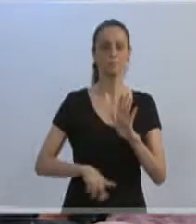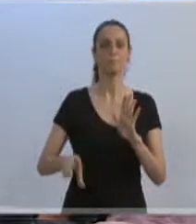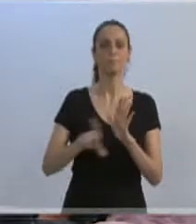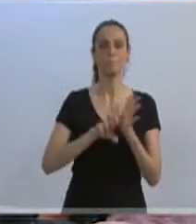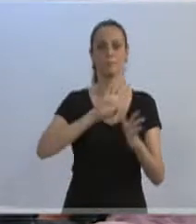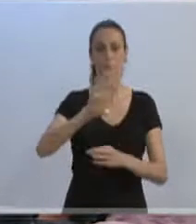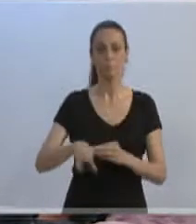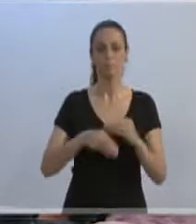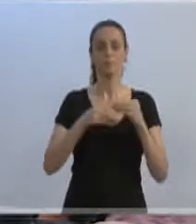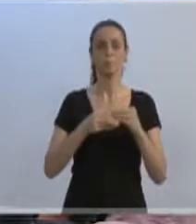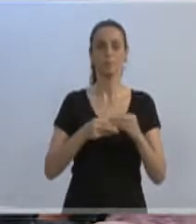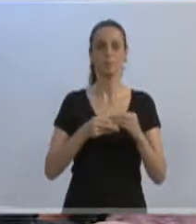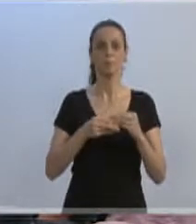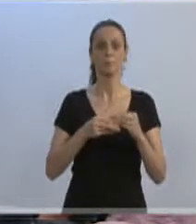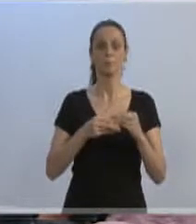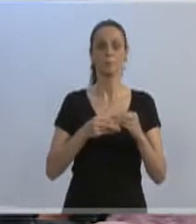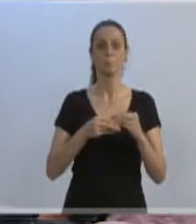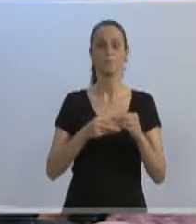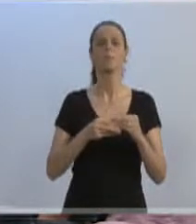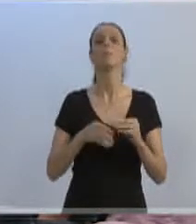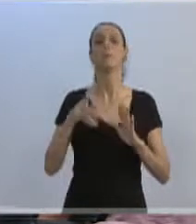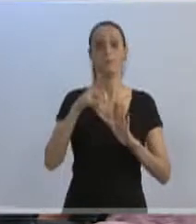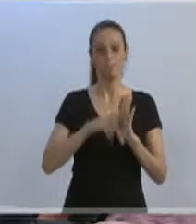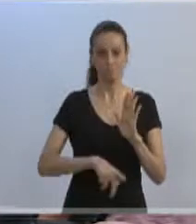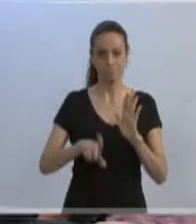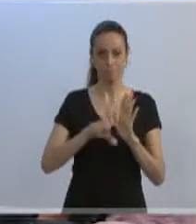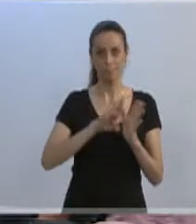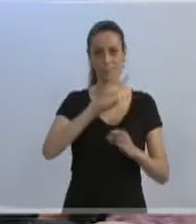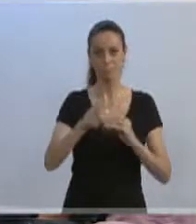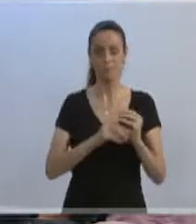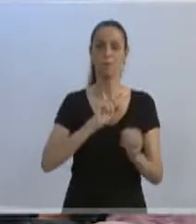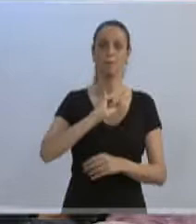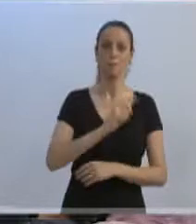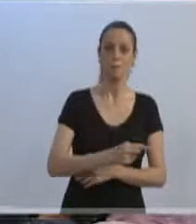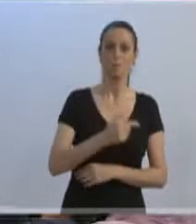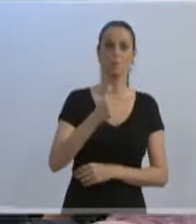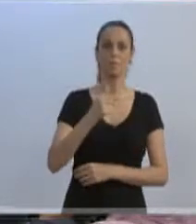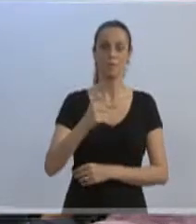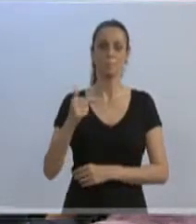complementar da alteração o projeto de lei complementar 1722